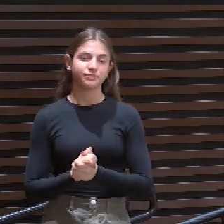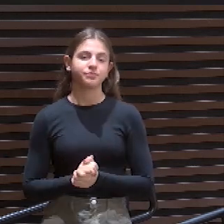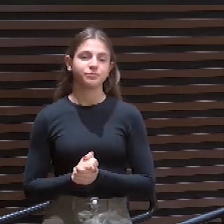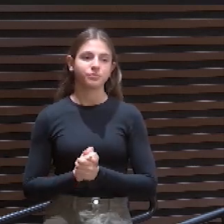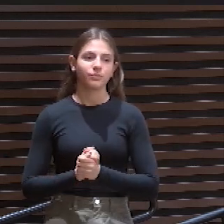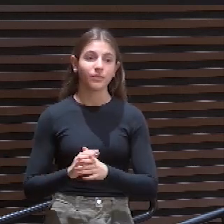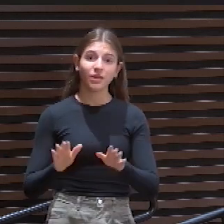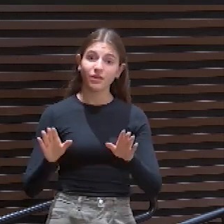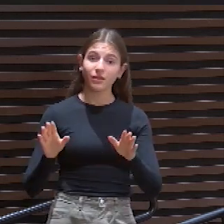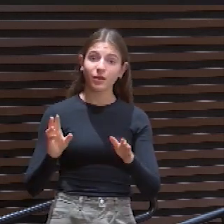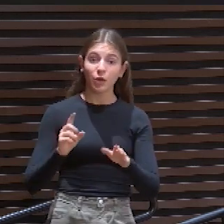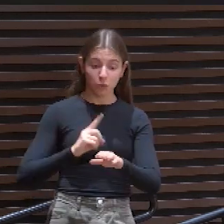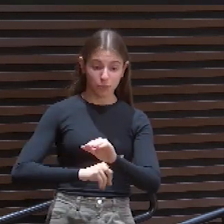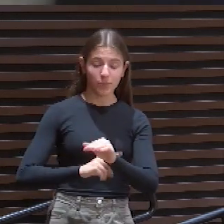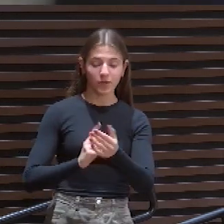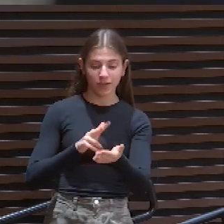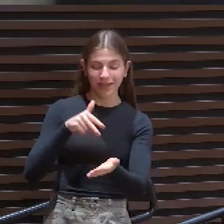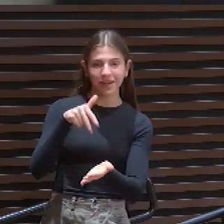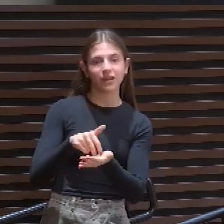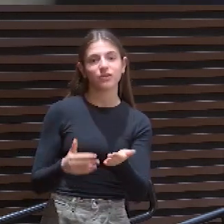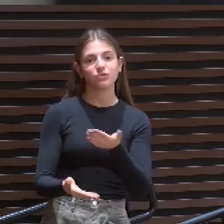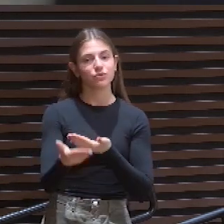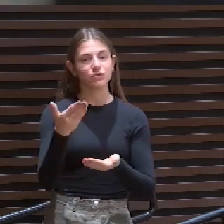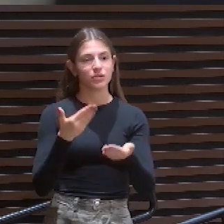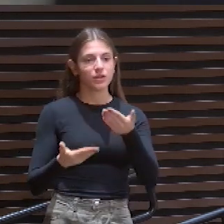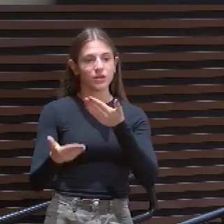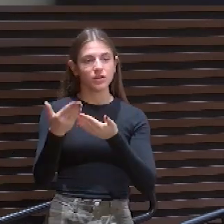quando ressuscita, ele